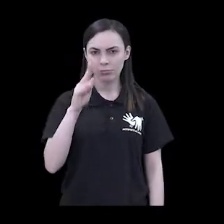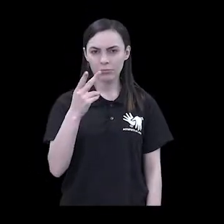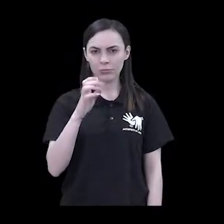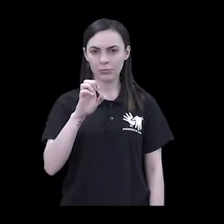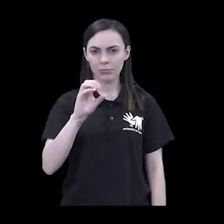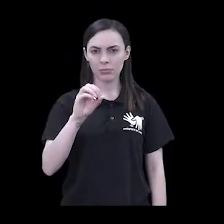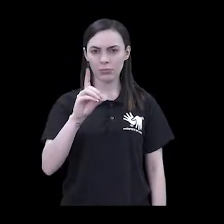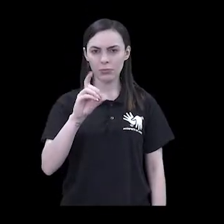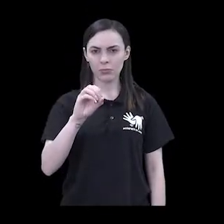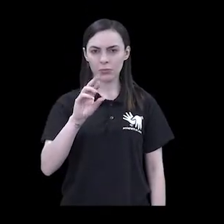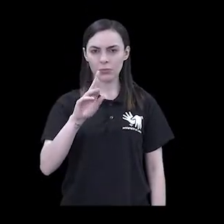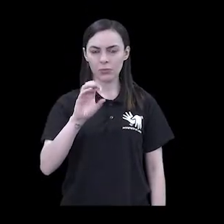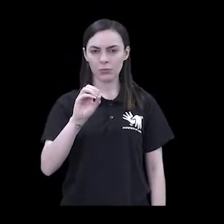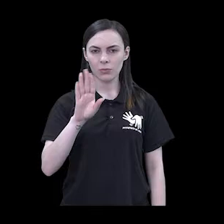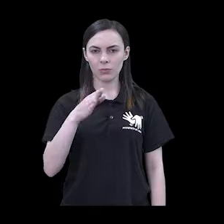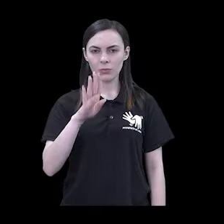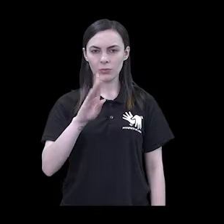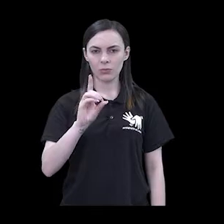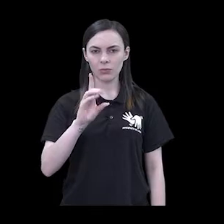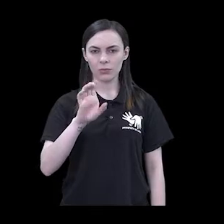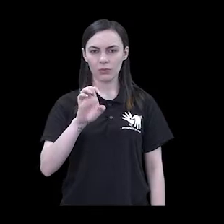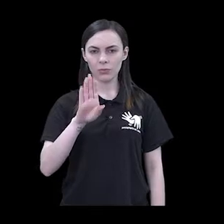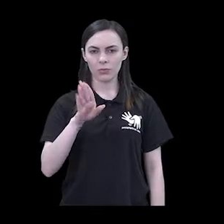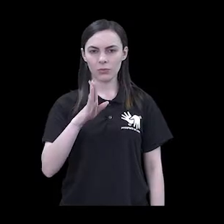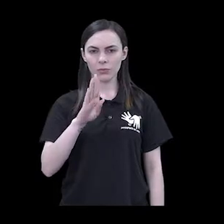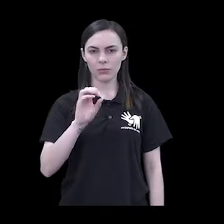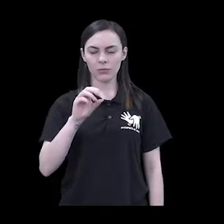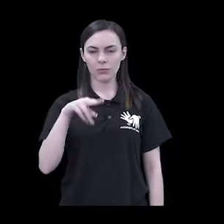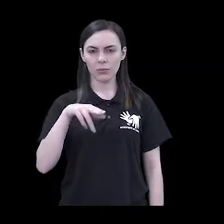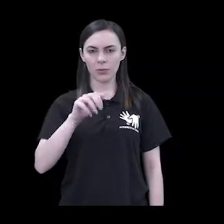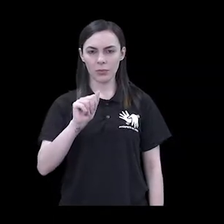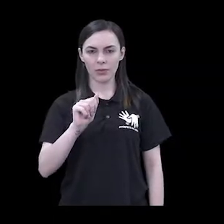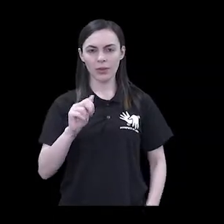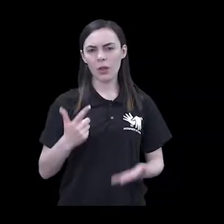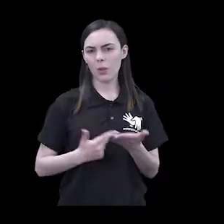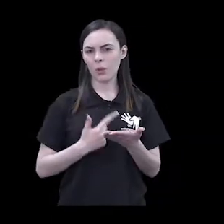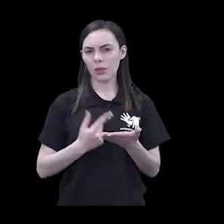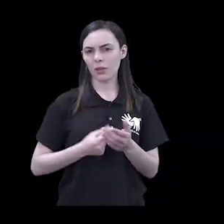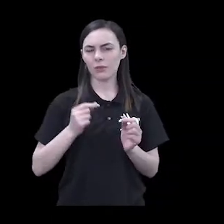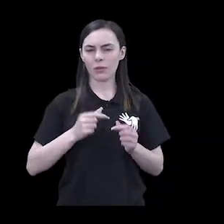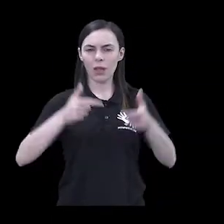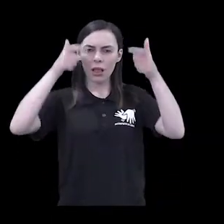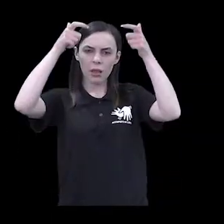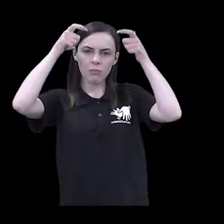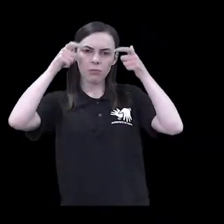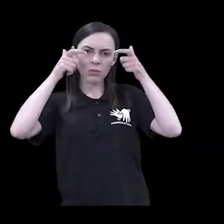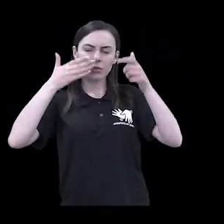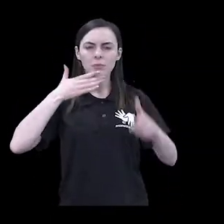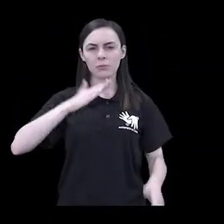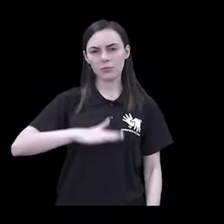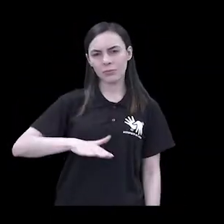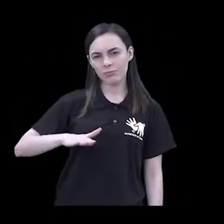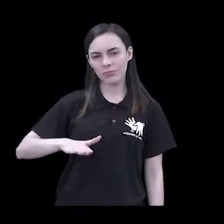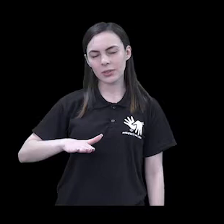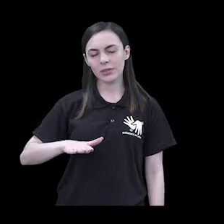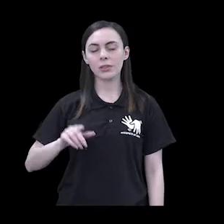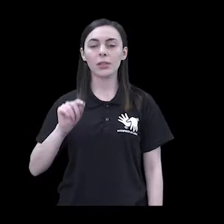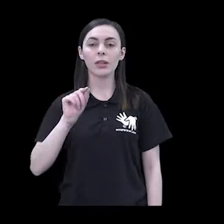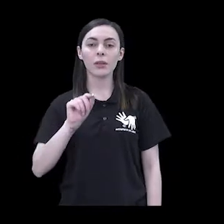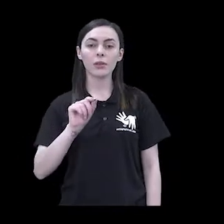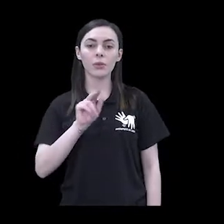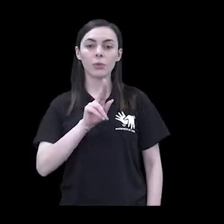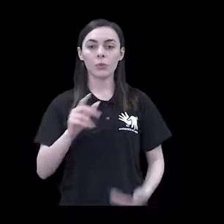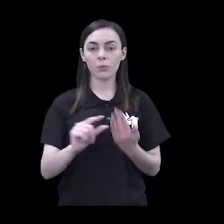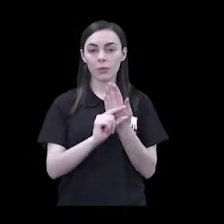Bona e hoje eu vim mostrar o livro O Pequeno Príncipe. O autor é Antoine de